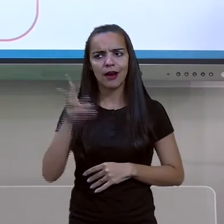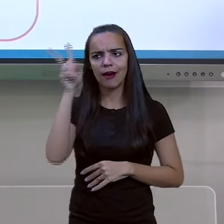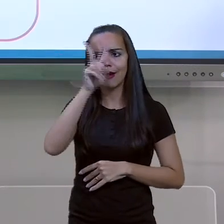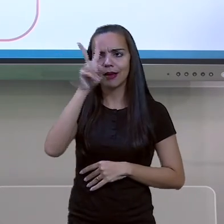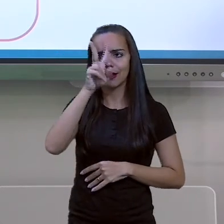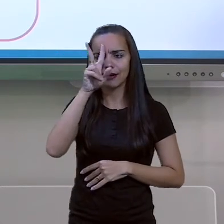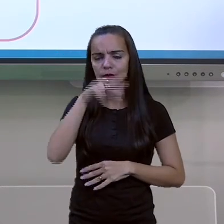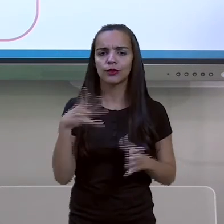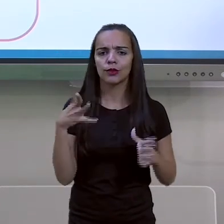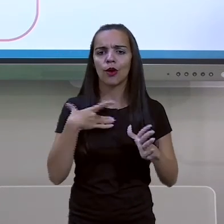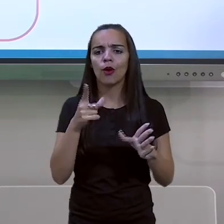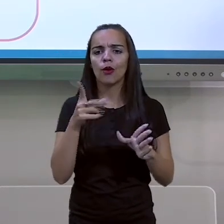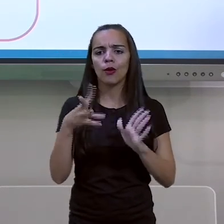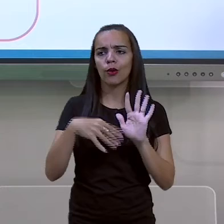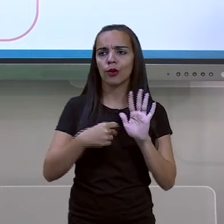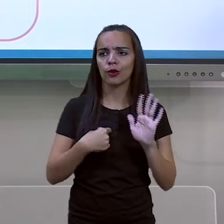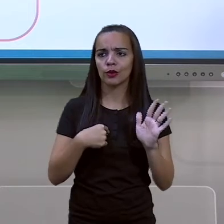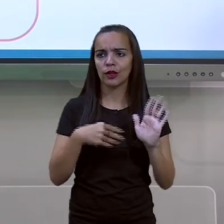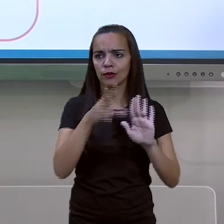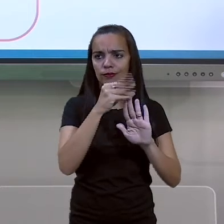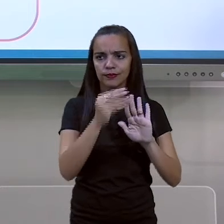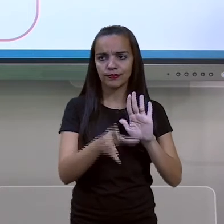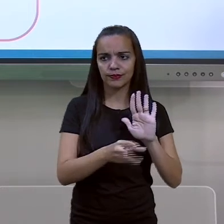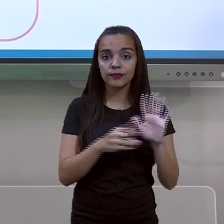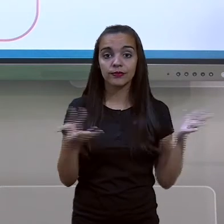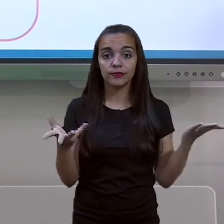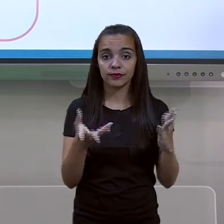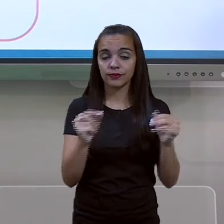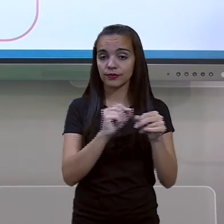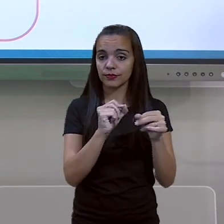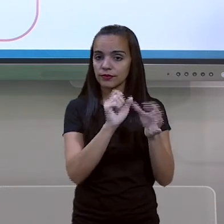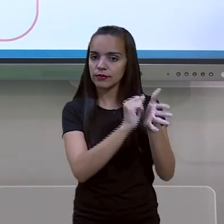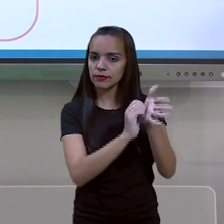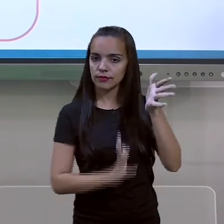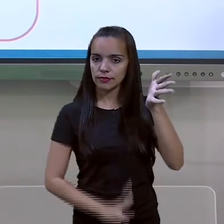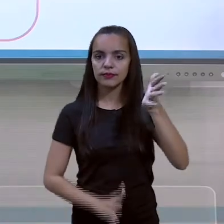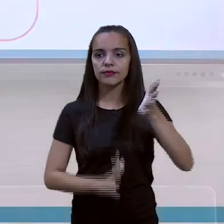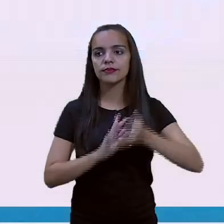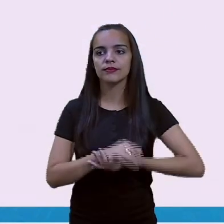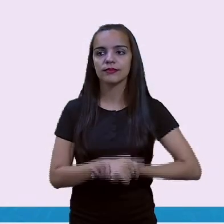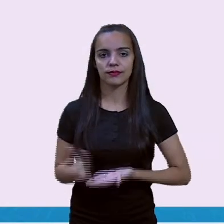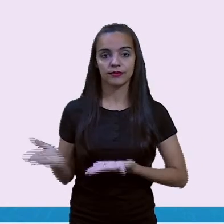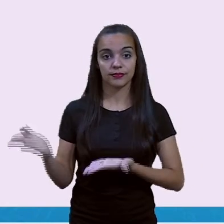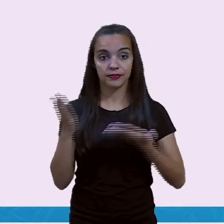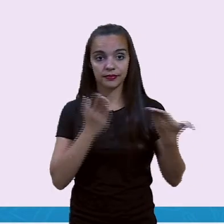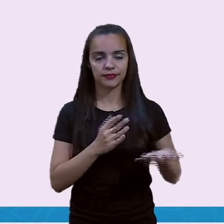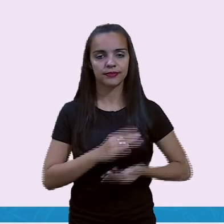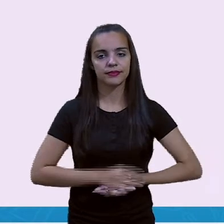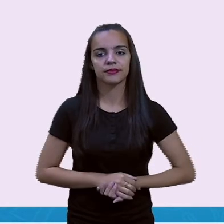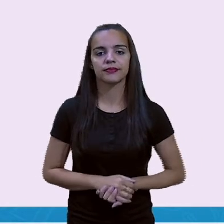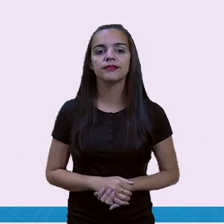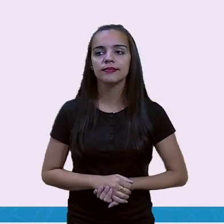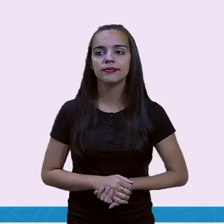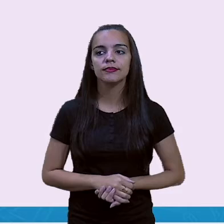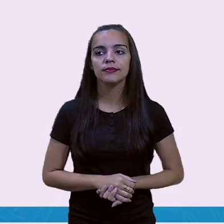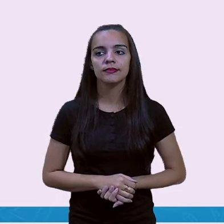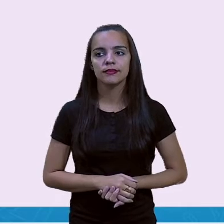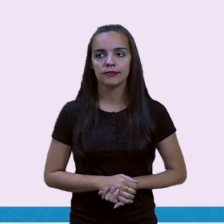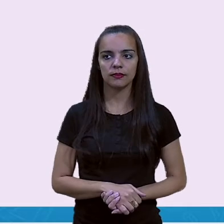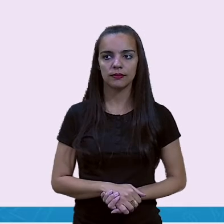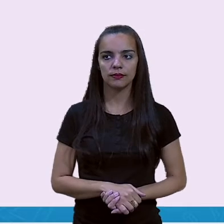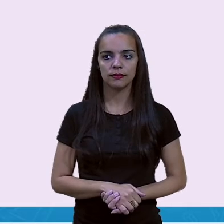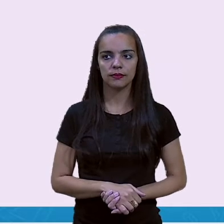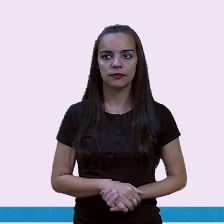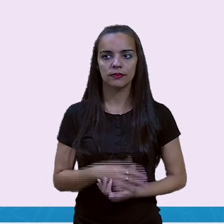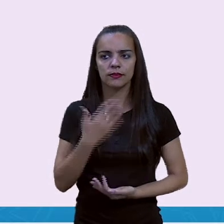do nosso conteúdo, vamos para a nossa atividade de fixação? Vamos lá? Vamos dar início?